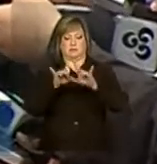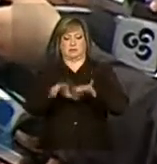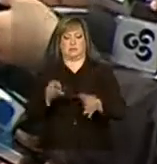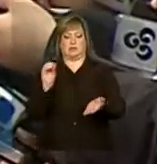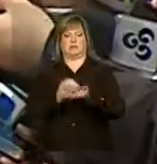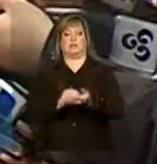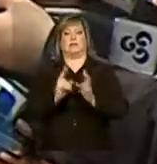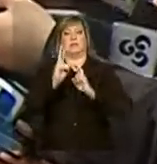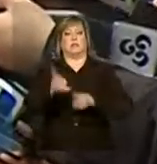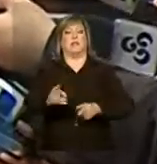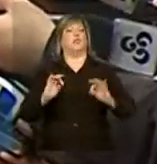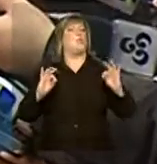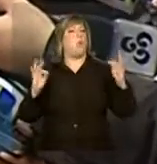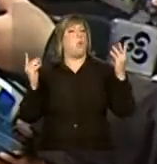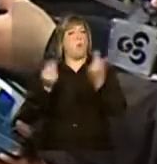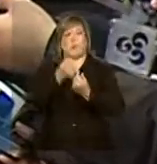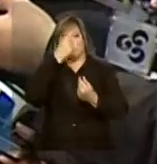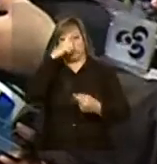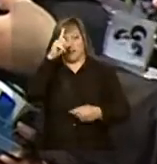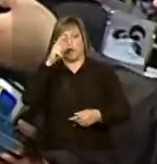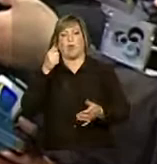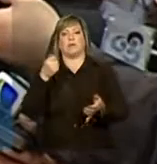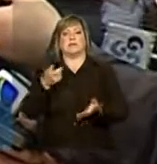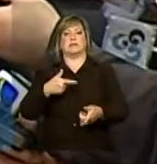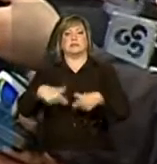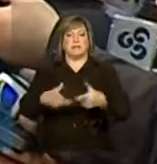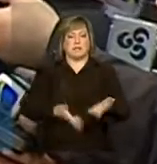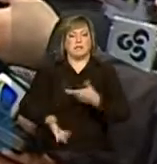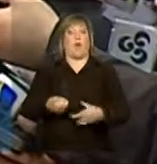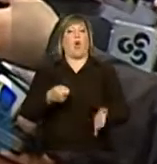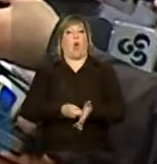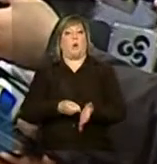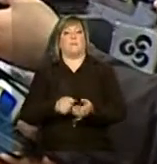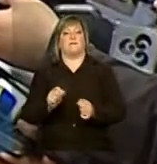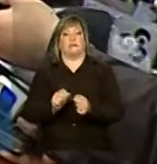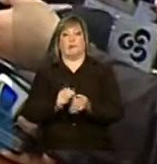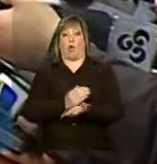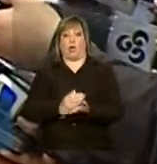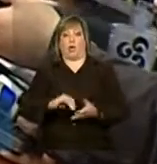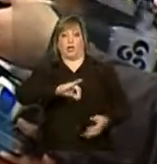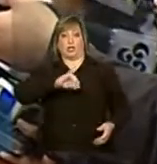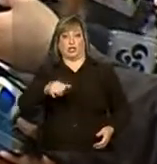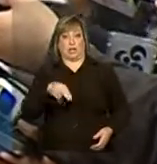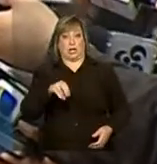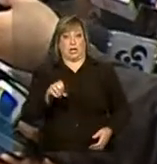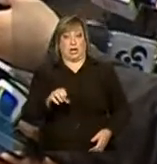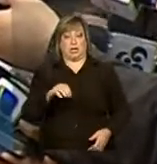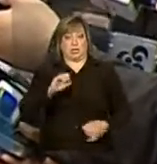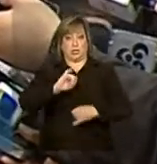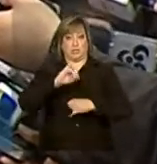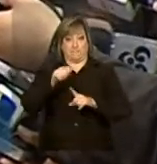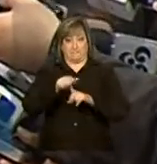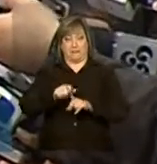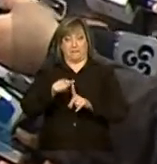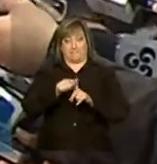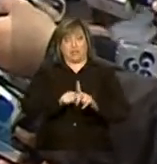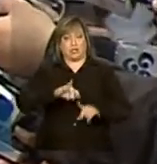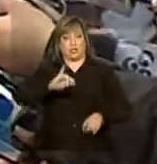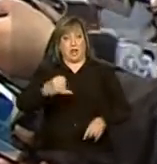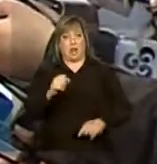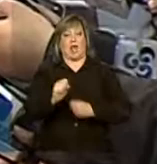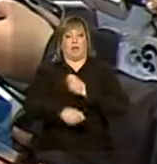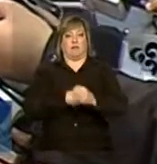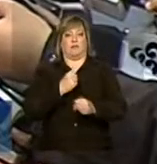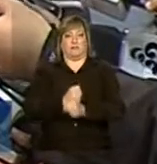que todos os hospitais e serviços serão obrigados a fazer a partir de janeiro de 2014. O Ministério da Saúde já